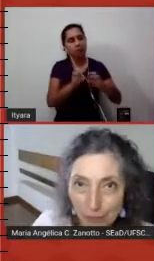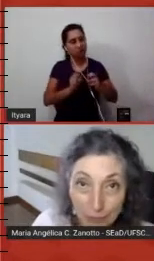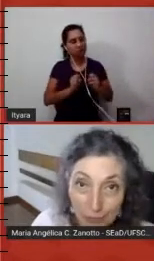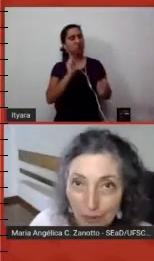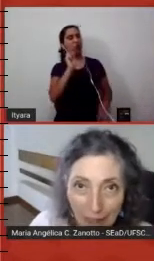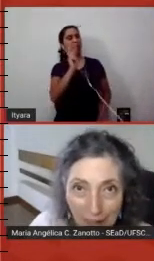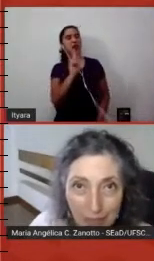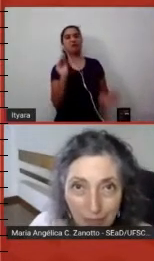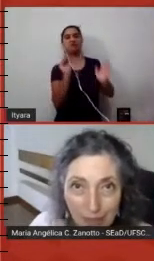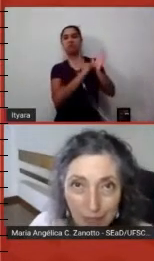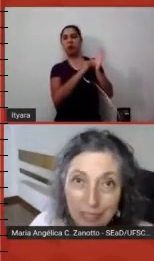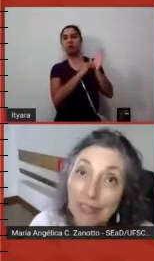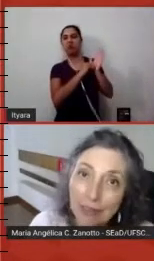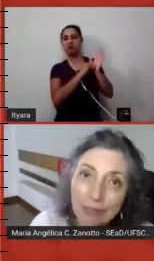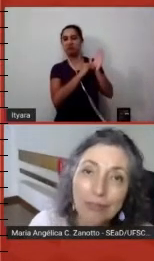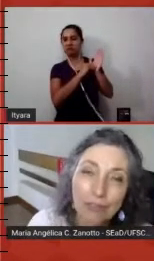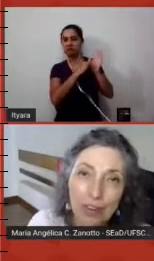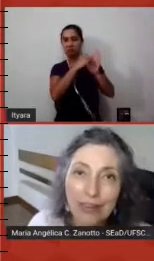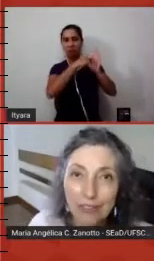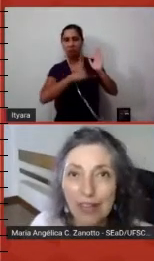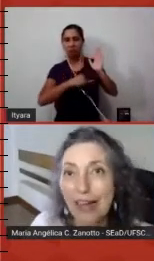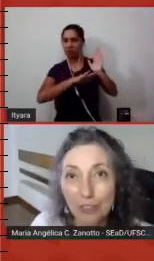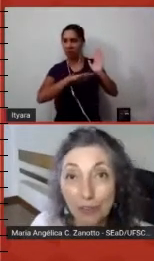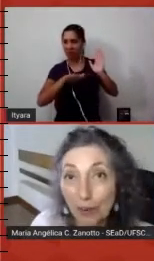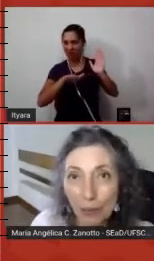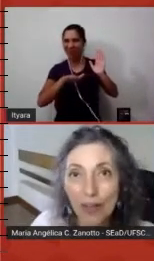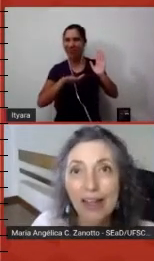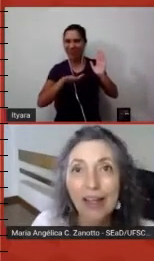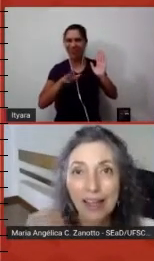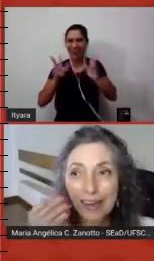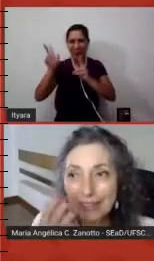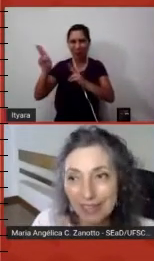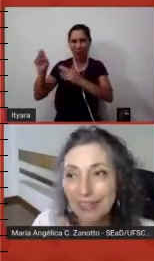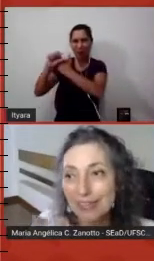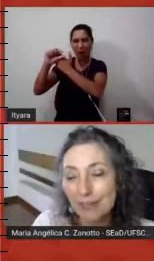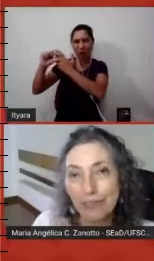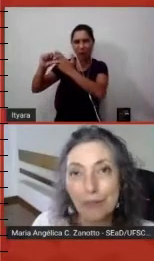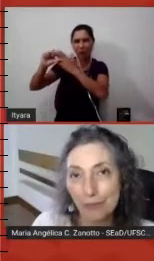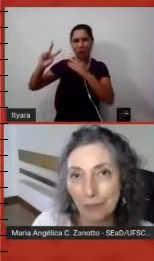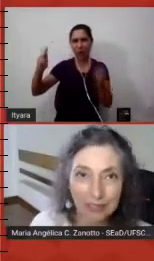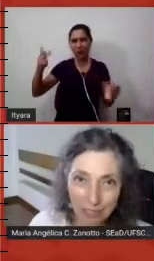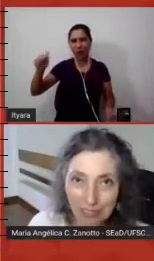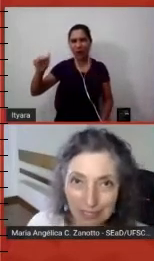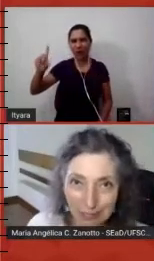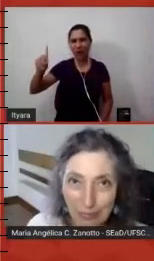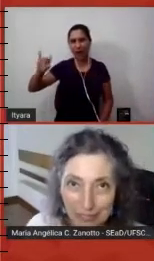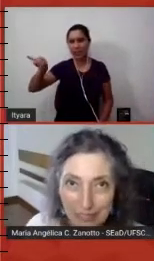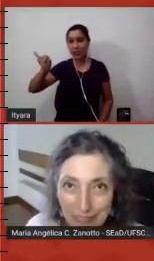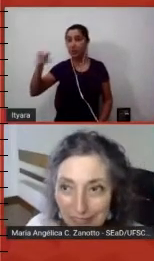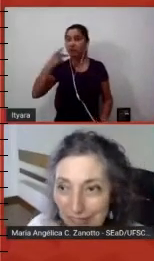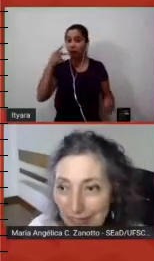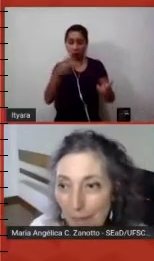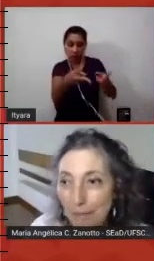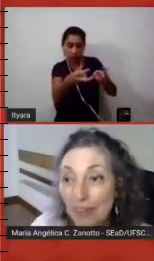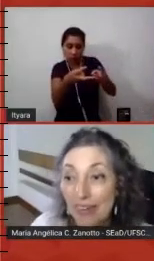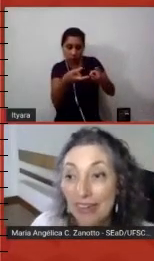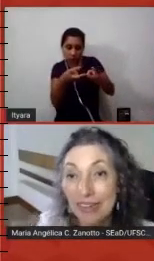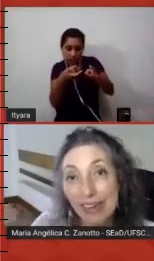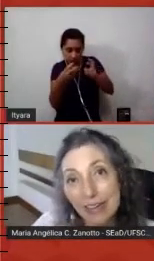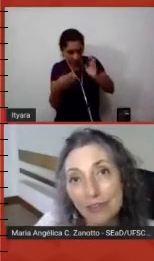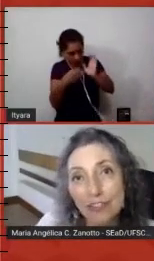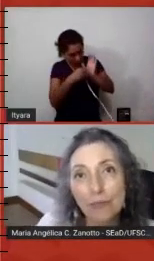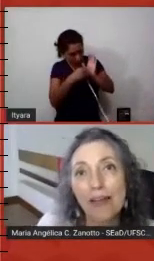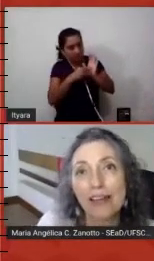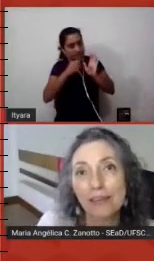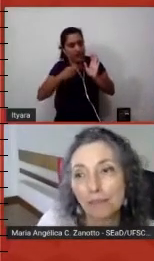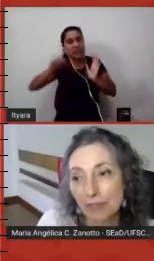em prontuário, aquilo como o Charles Hadi falou, ela tem que servir para tomada de decisões, né?